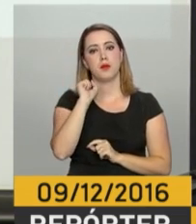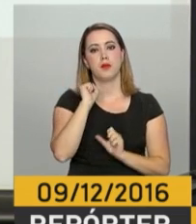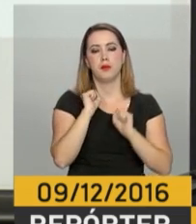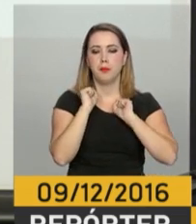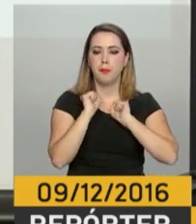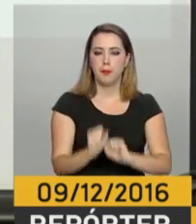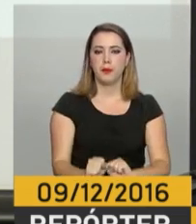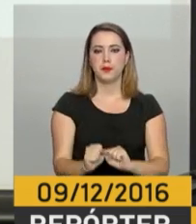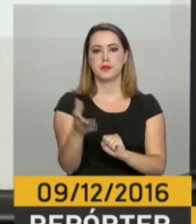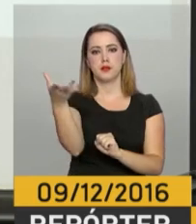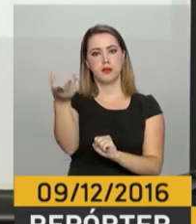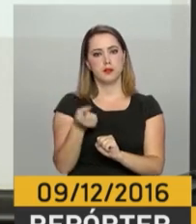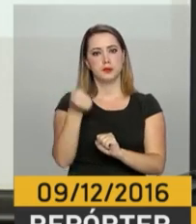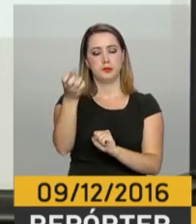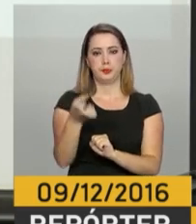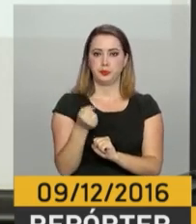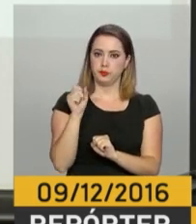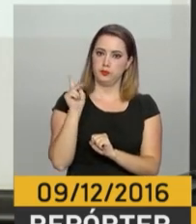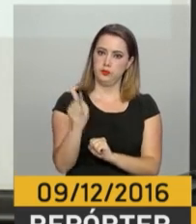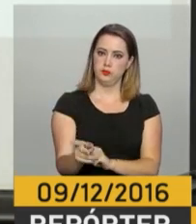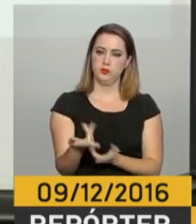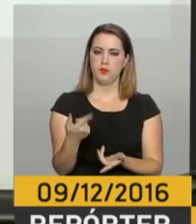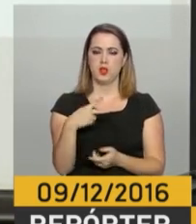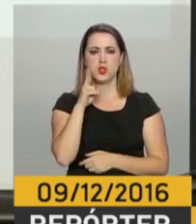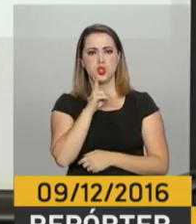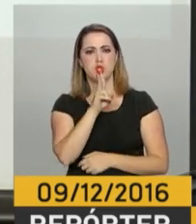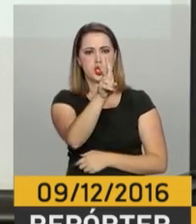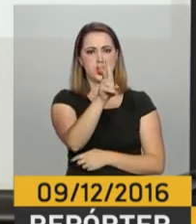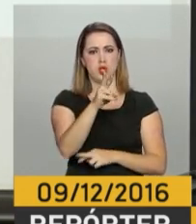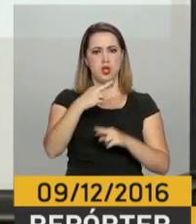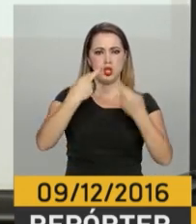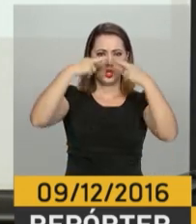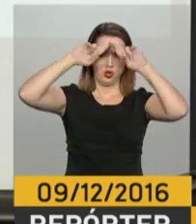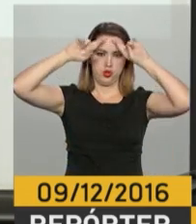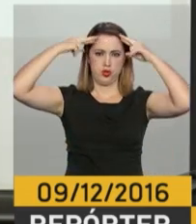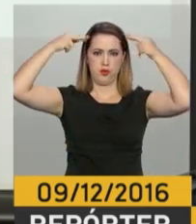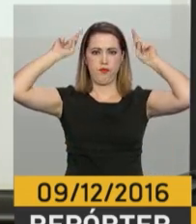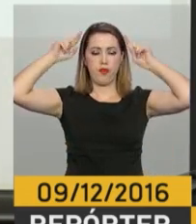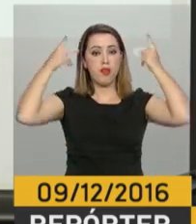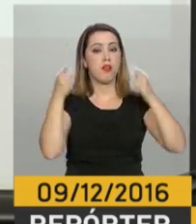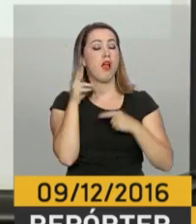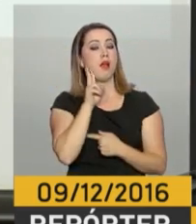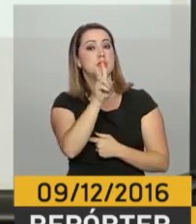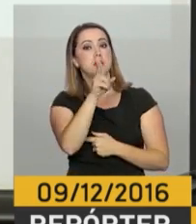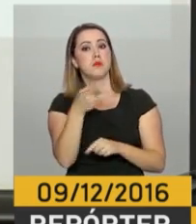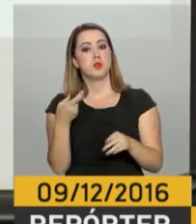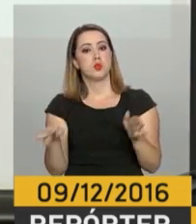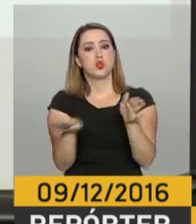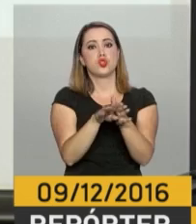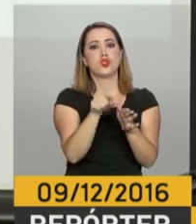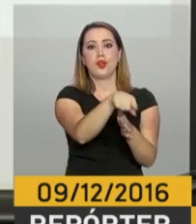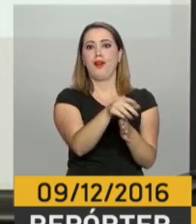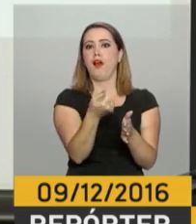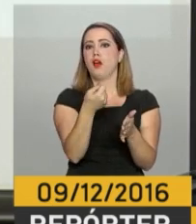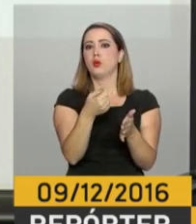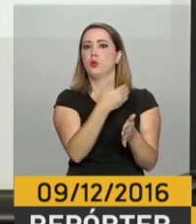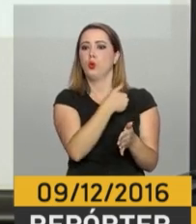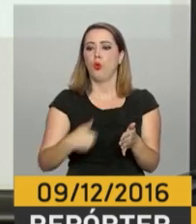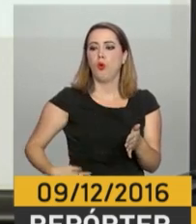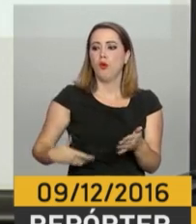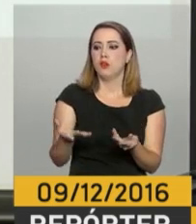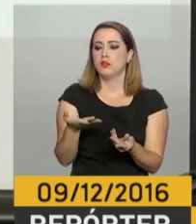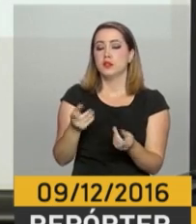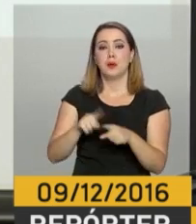o caso da Grécia, nós verificamos que as pessoas foram bater nas portas do governo e o governo não tinha como pagar